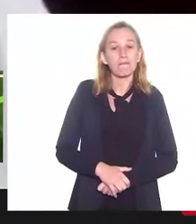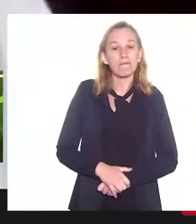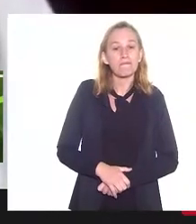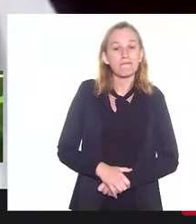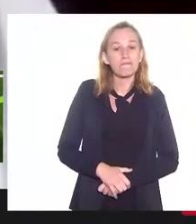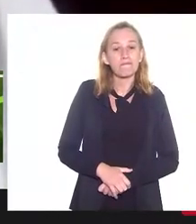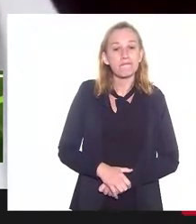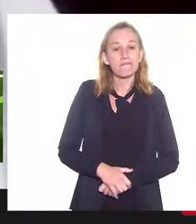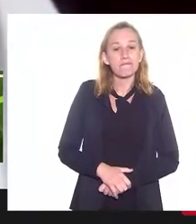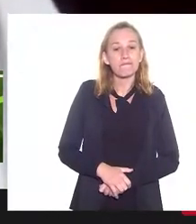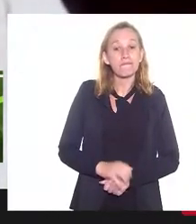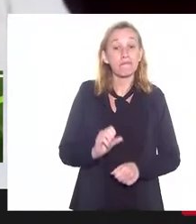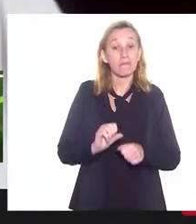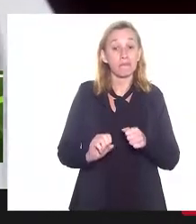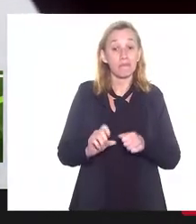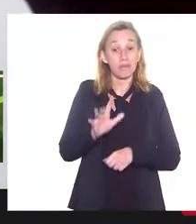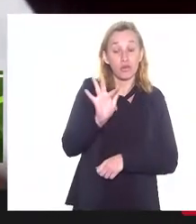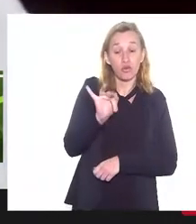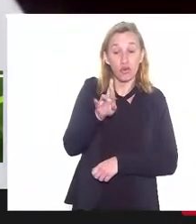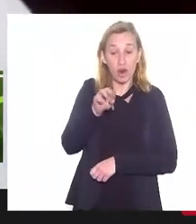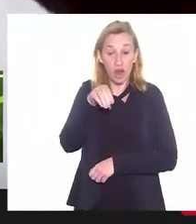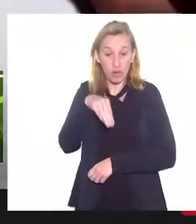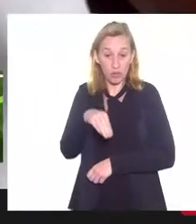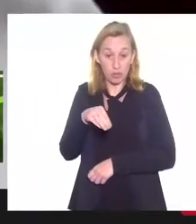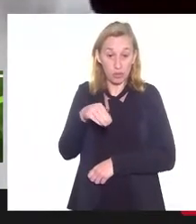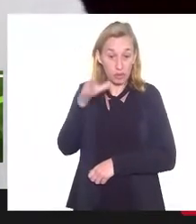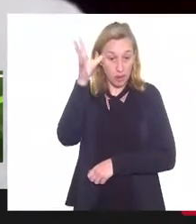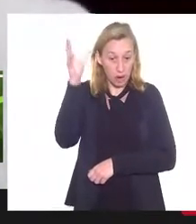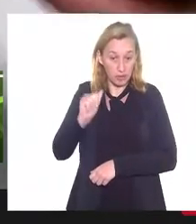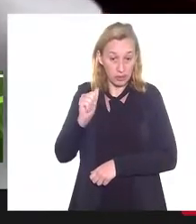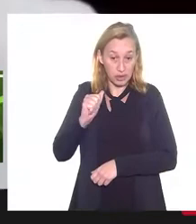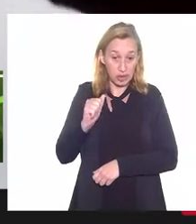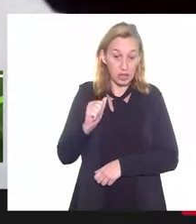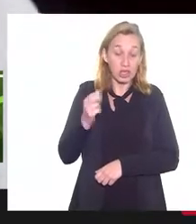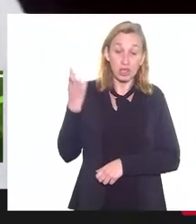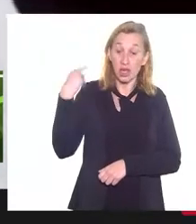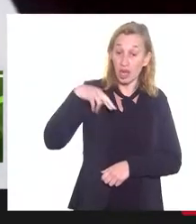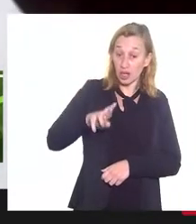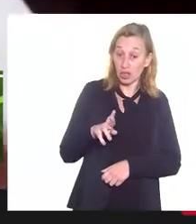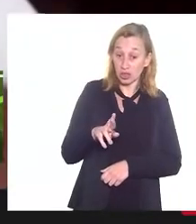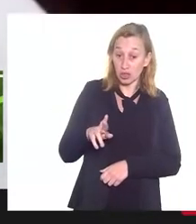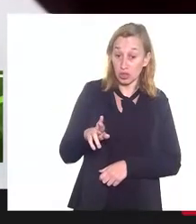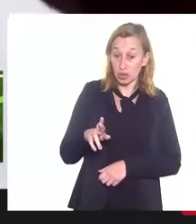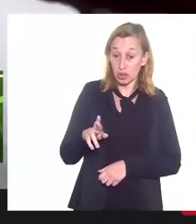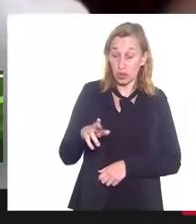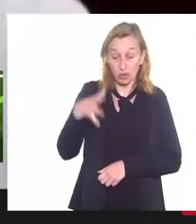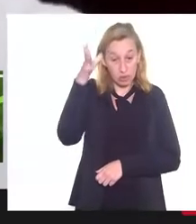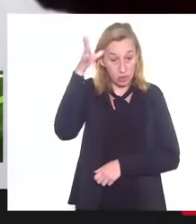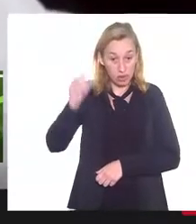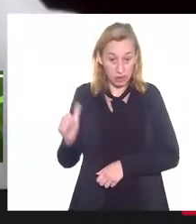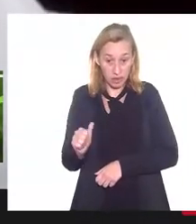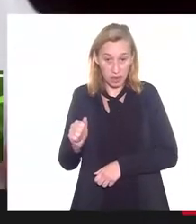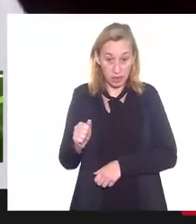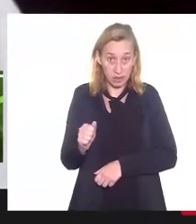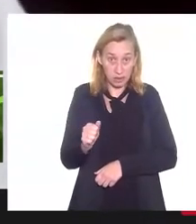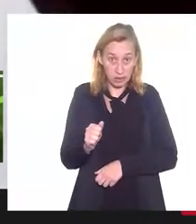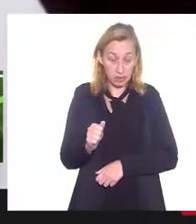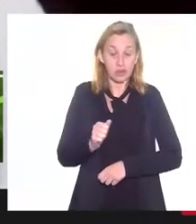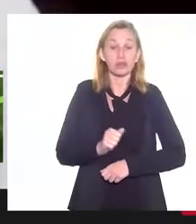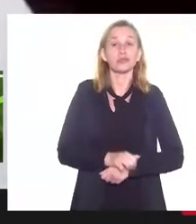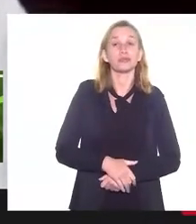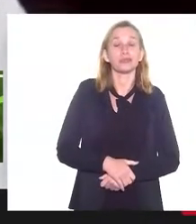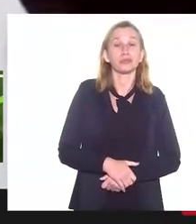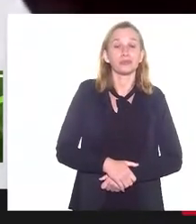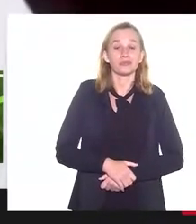em 98, nós fizemos um Forafro, que era o Fórum de Religiões de Matriz Africana, Fórum Permanente Itinerante de Religiões de